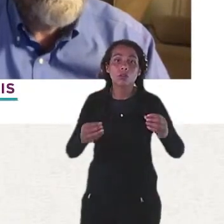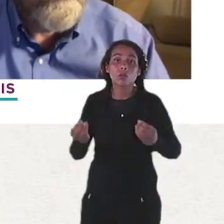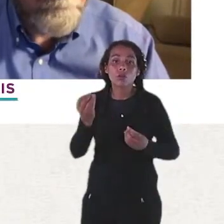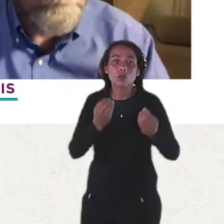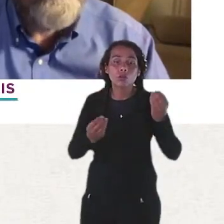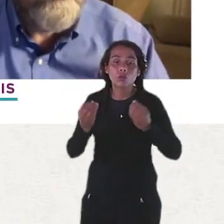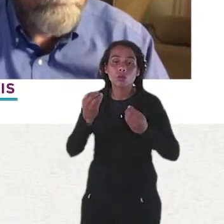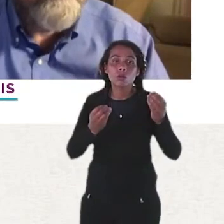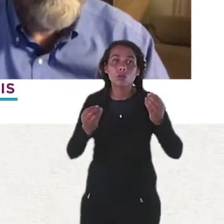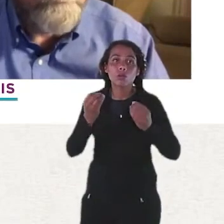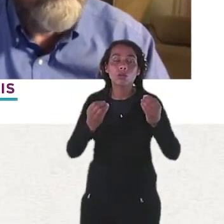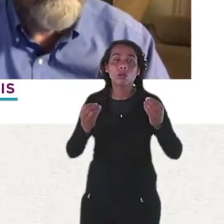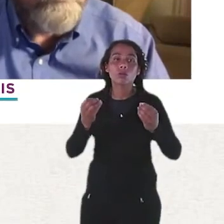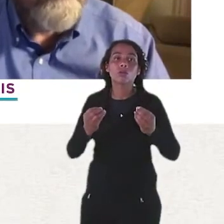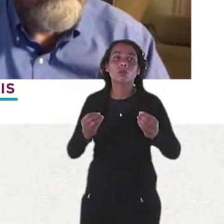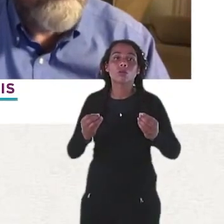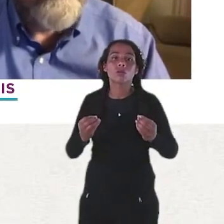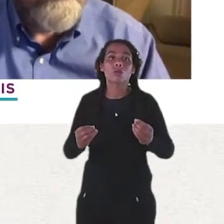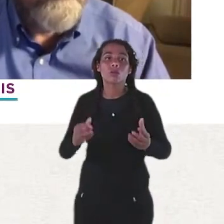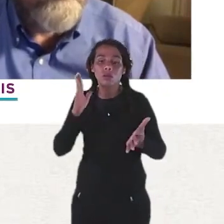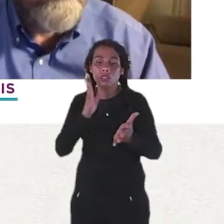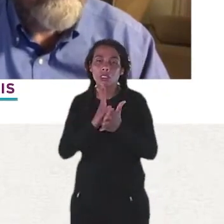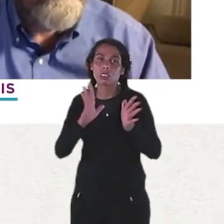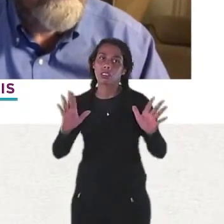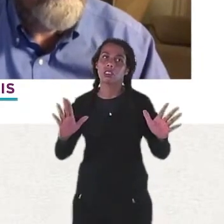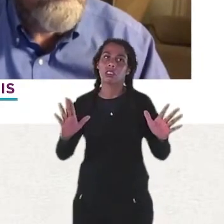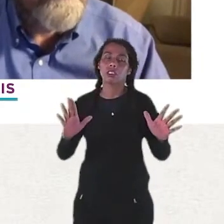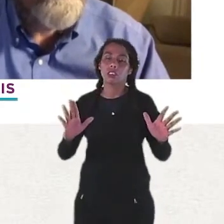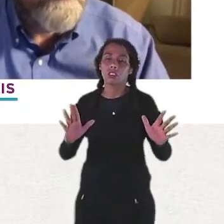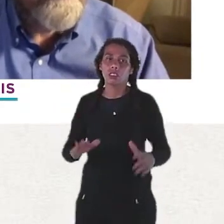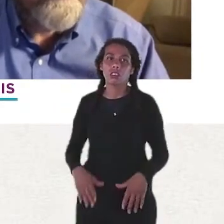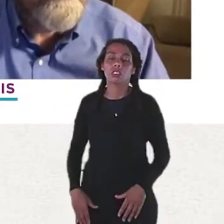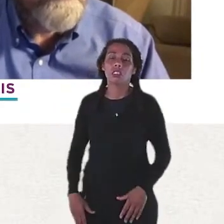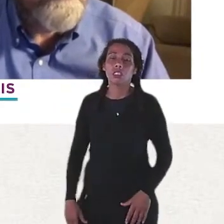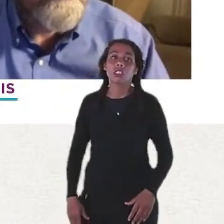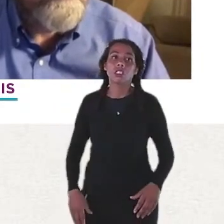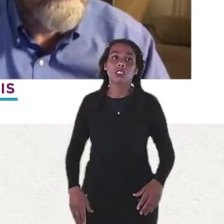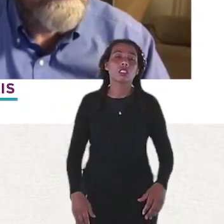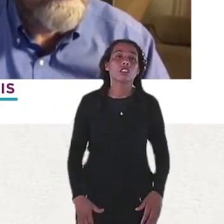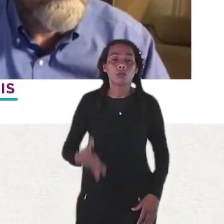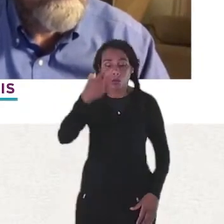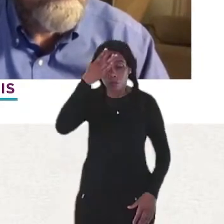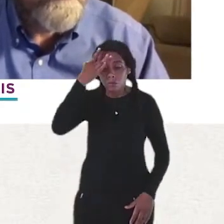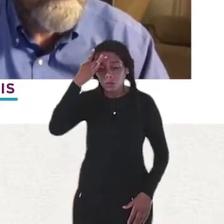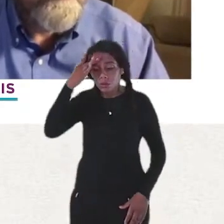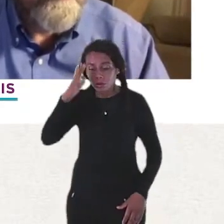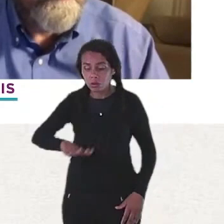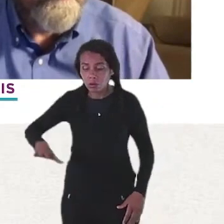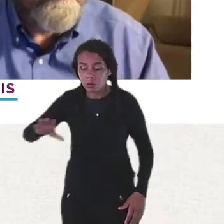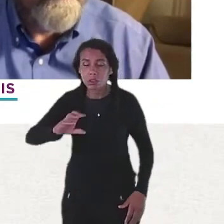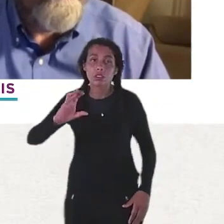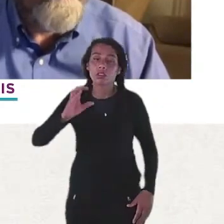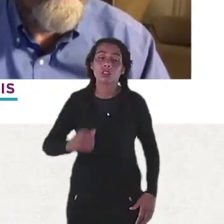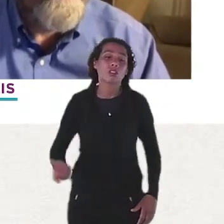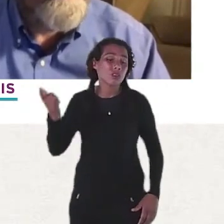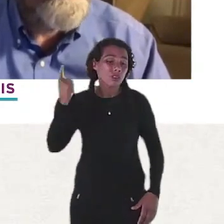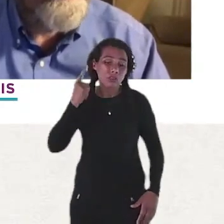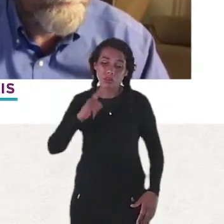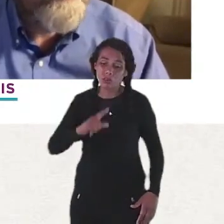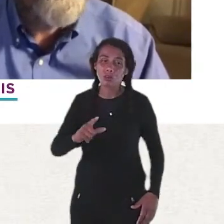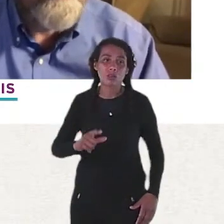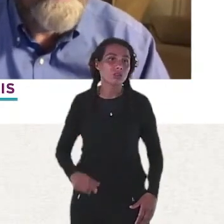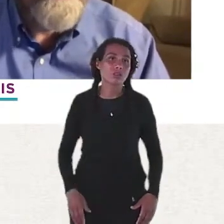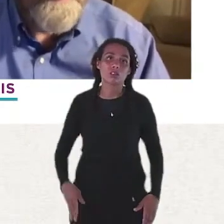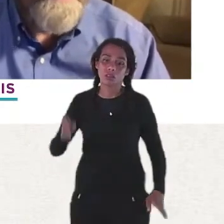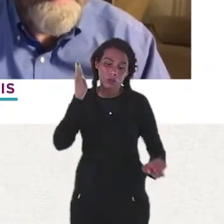aniquile esse vírus. E não está no horizonte ainda uma vacina esterilizante, só uma vacina imunizante,